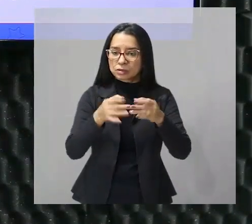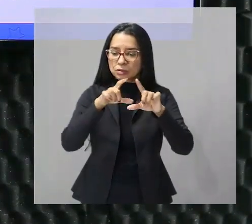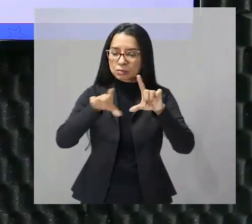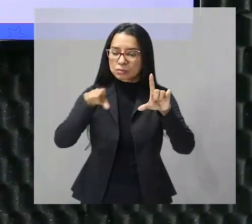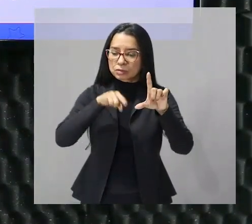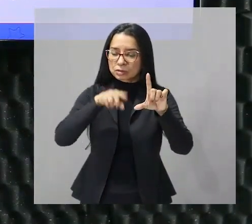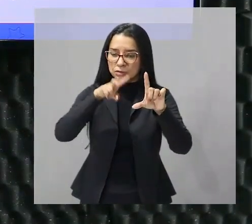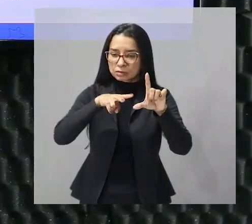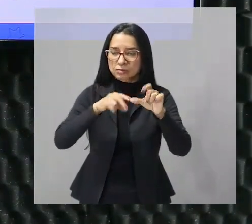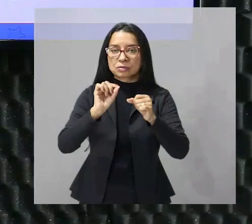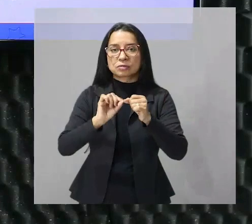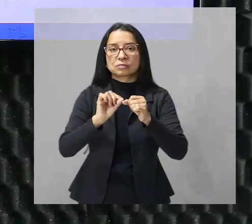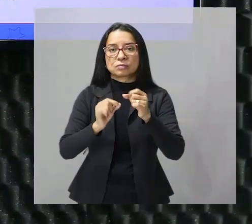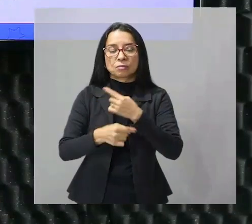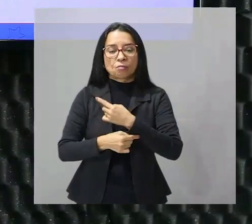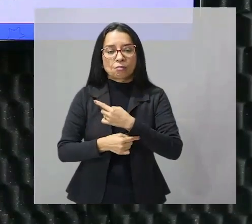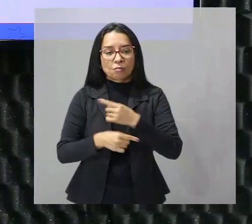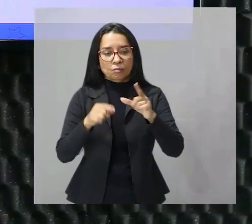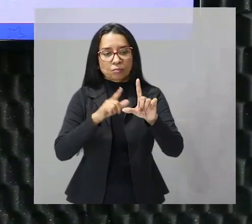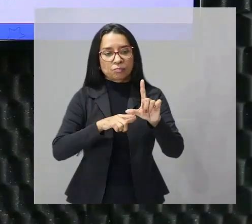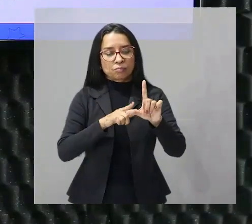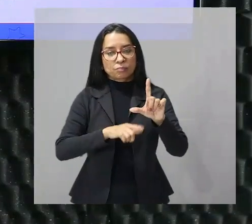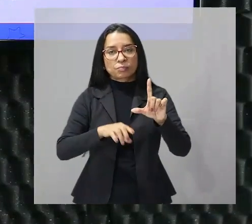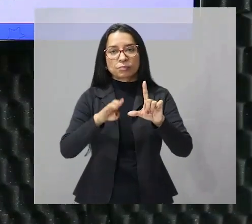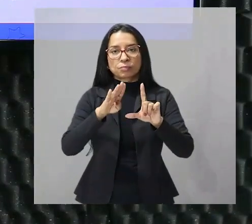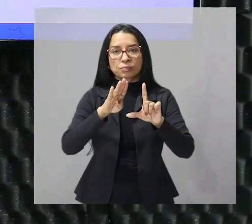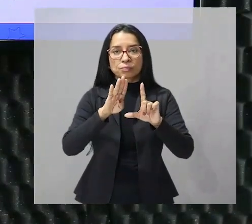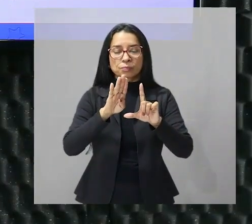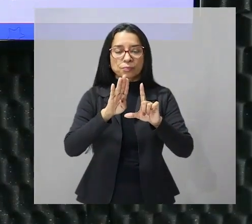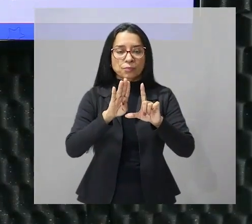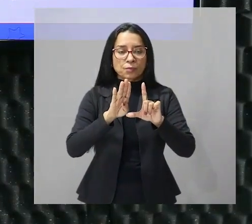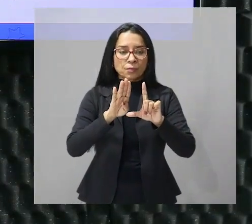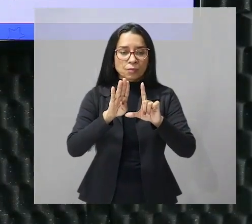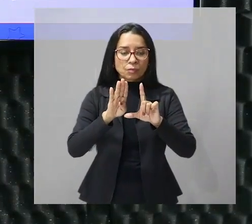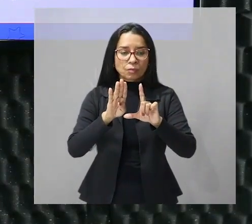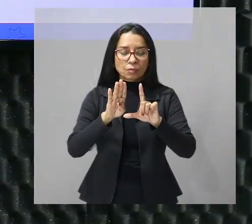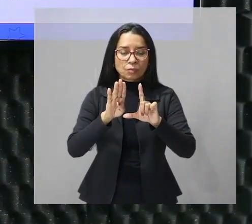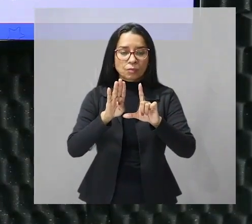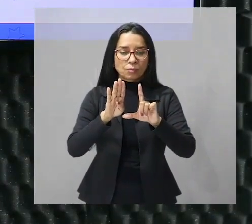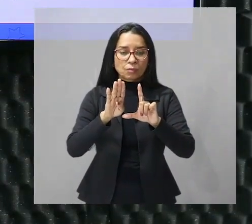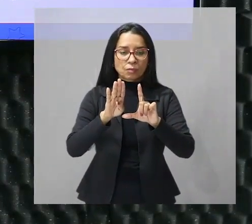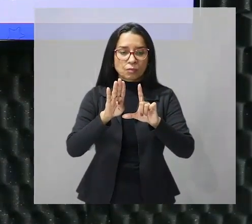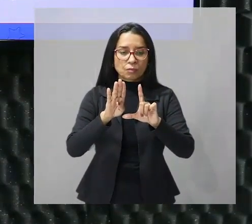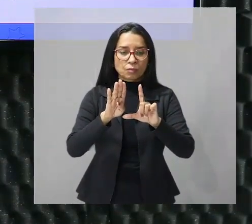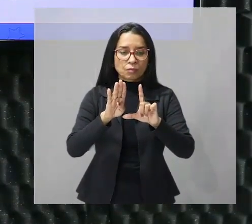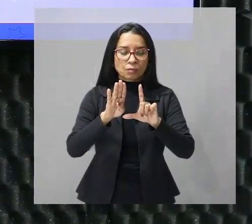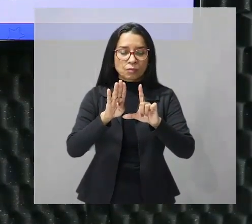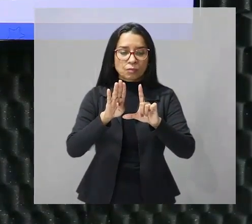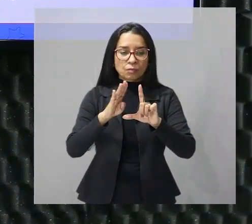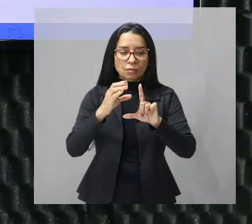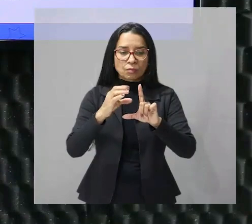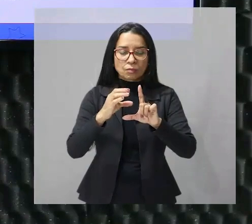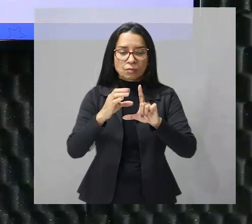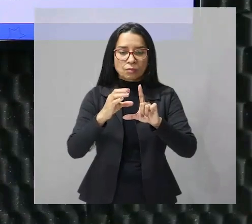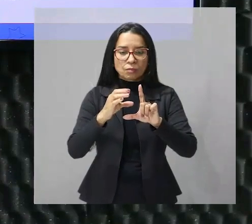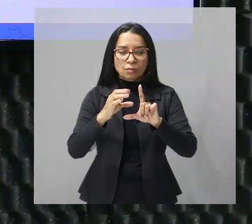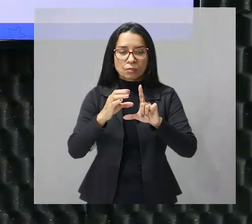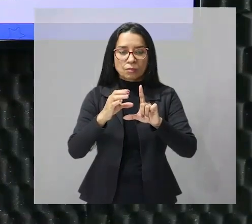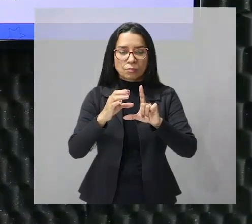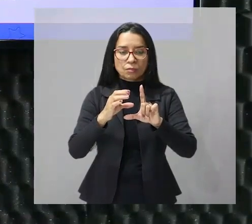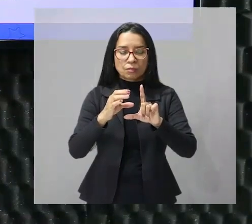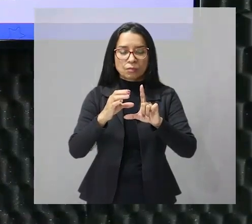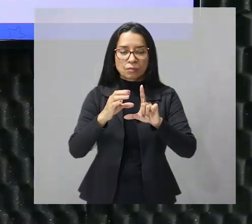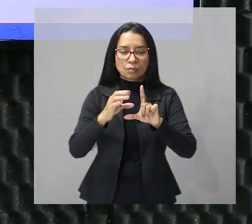leitura que já fizemos, tá bom? Letra B, P igual a D vezes N mais L mais D vezes S. Letra C,